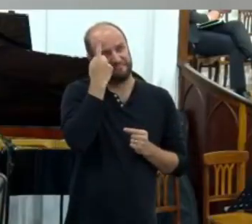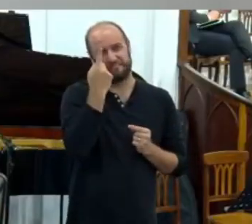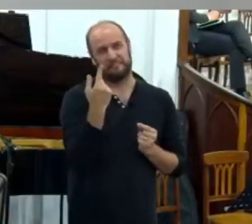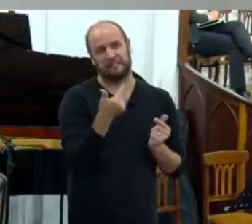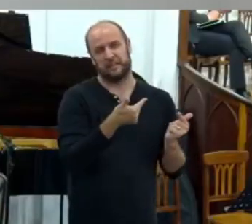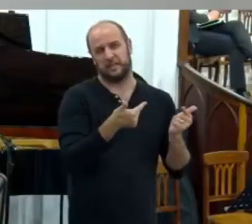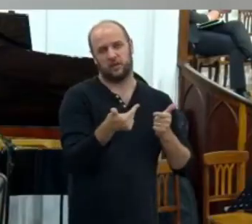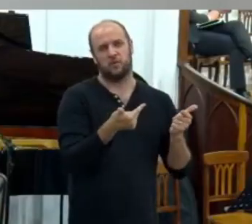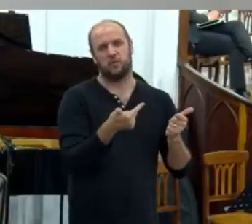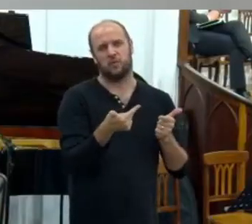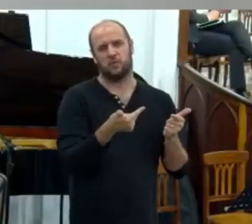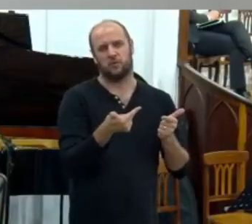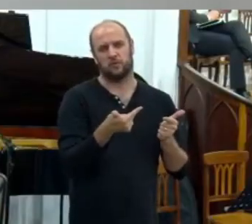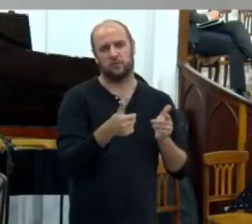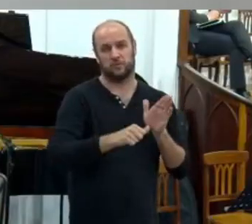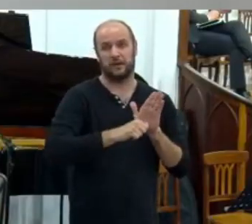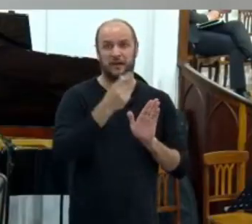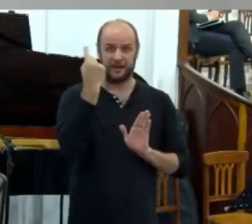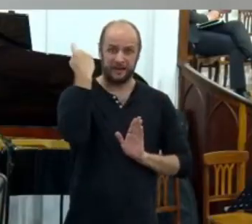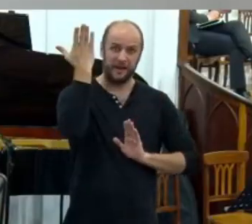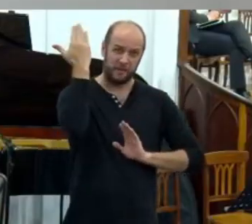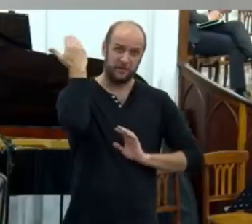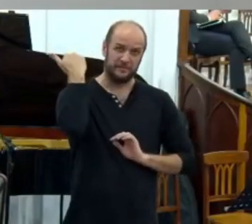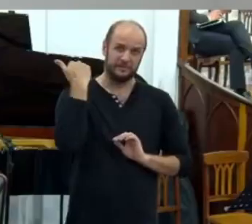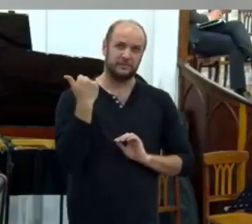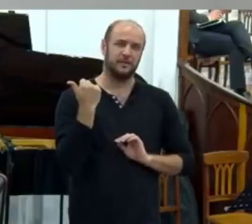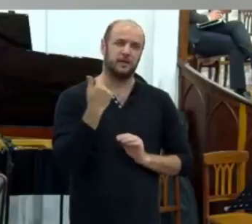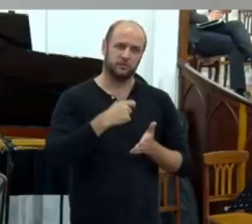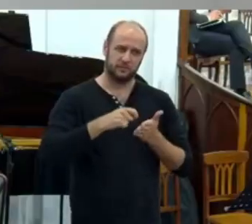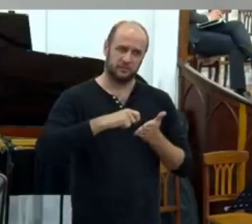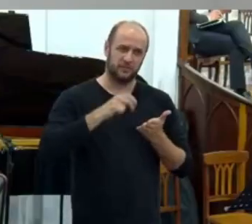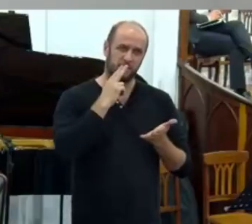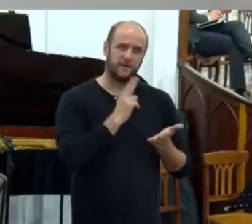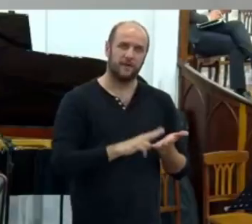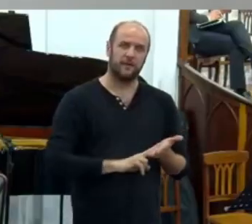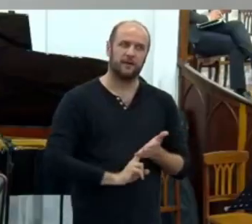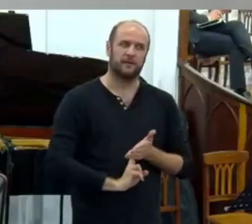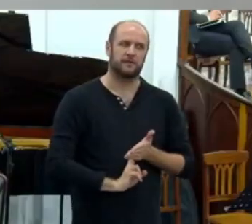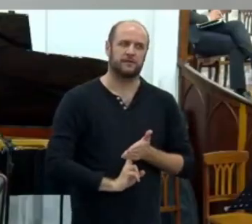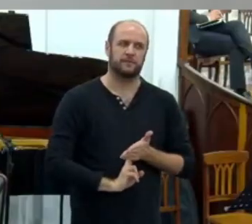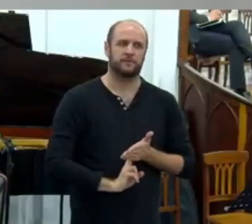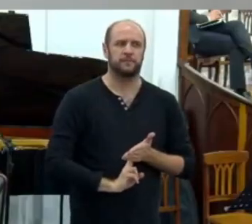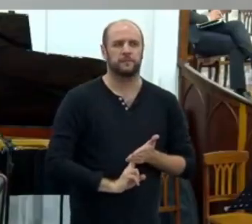da audiência do primeiro século, daqueles a quem ele estava escrevendo,